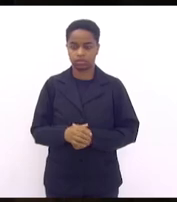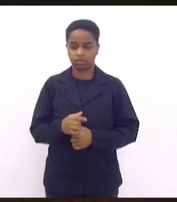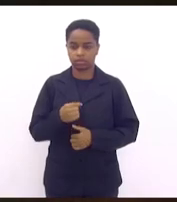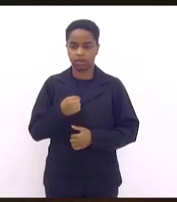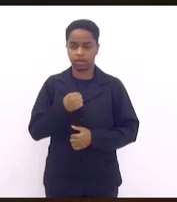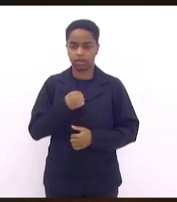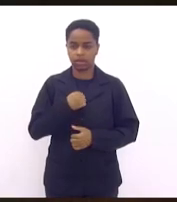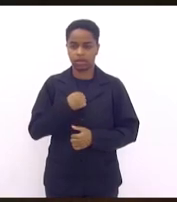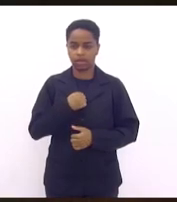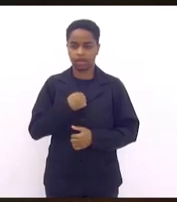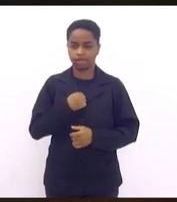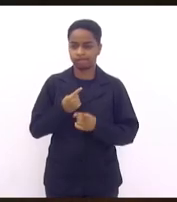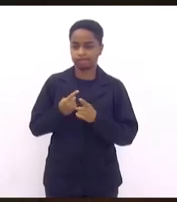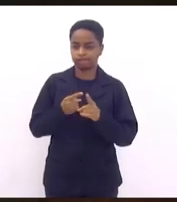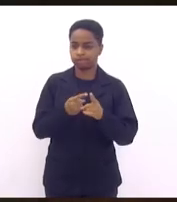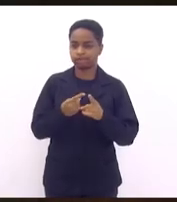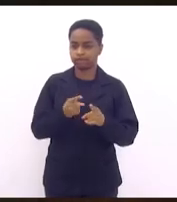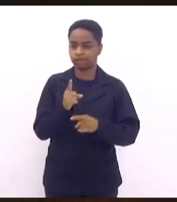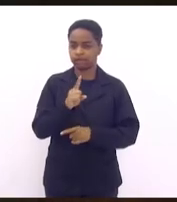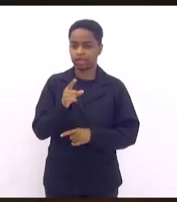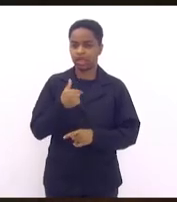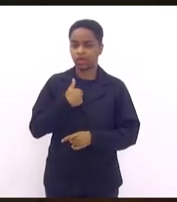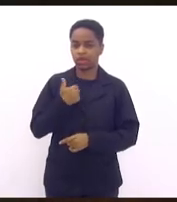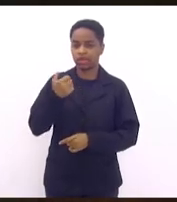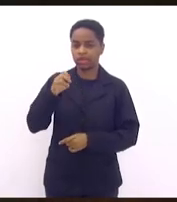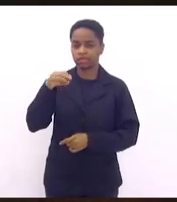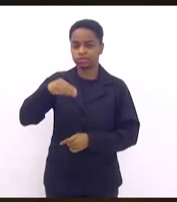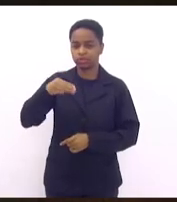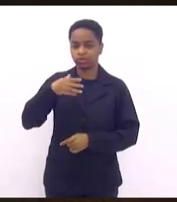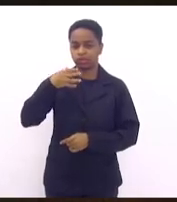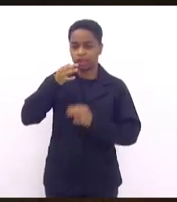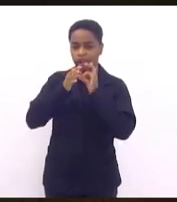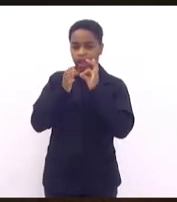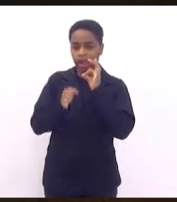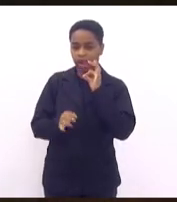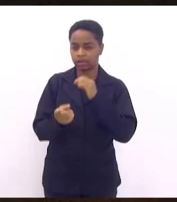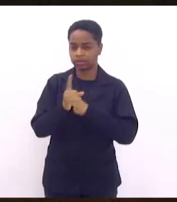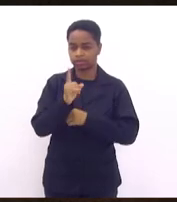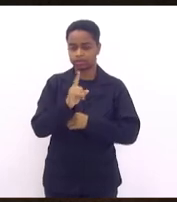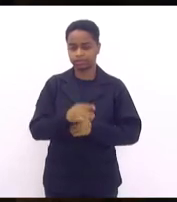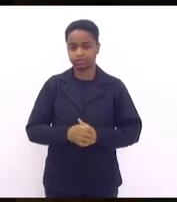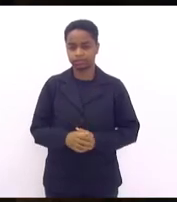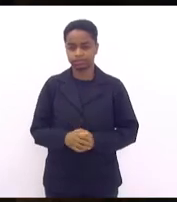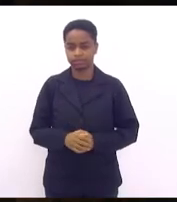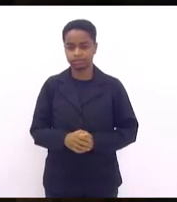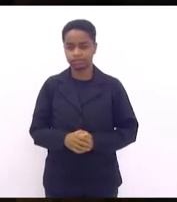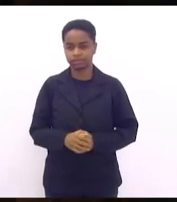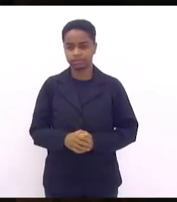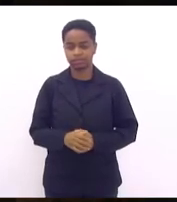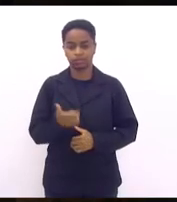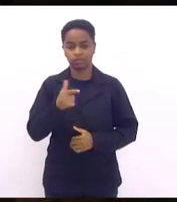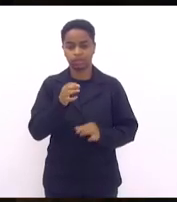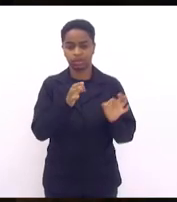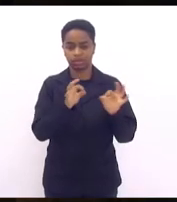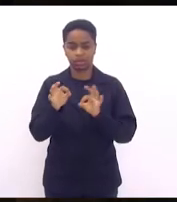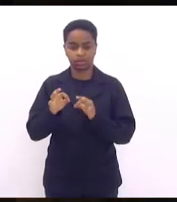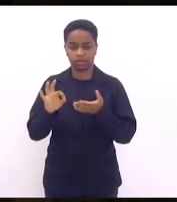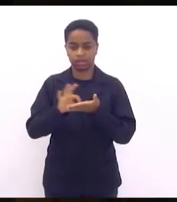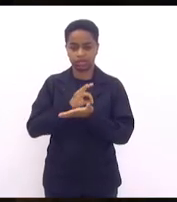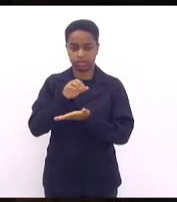Excelência para a senhora me aguentar falando mais 15 minutos. Também não. Não havendo